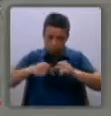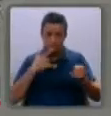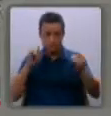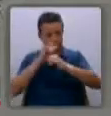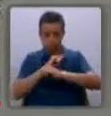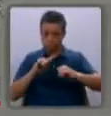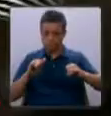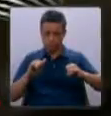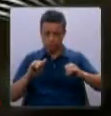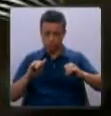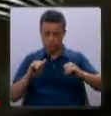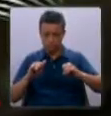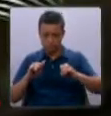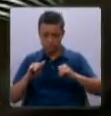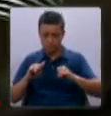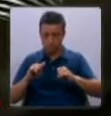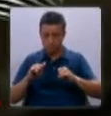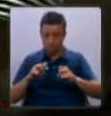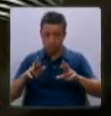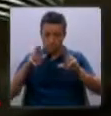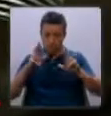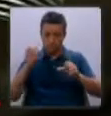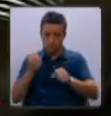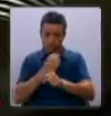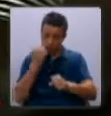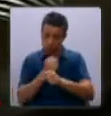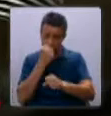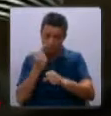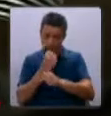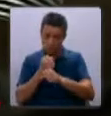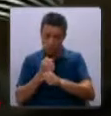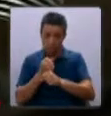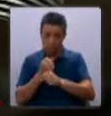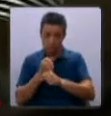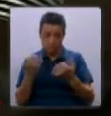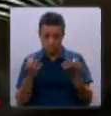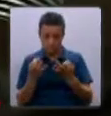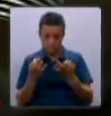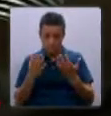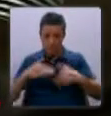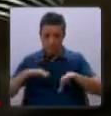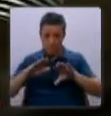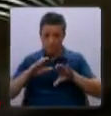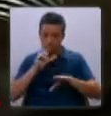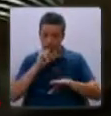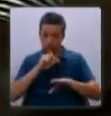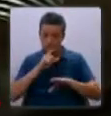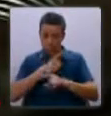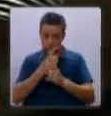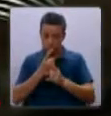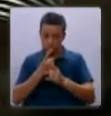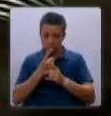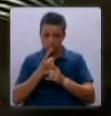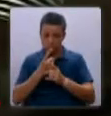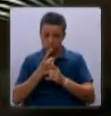é impossível. Vamos ver se conseguimos reparar. Mas em princípio é possível,